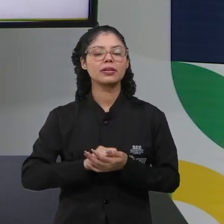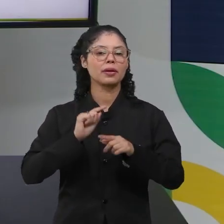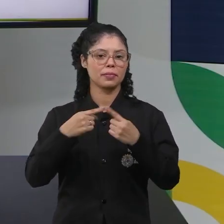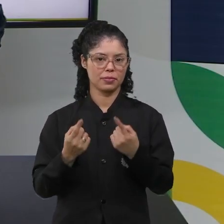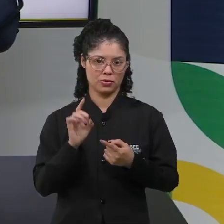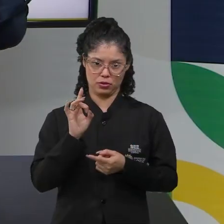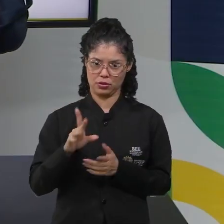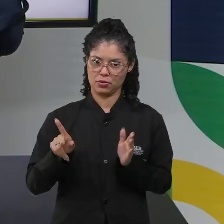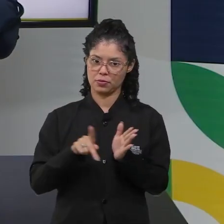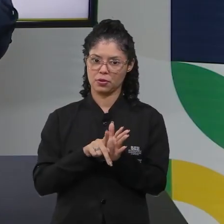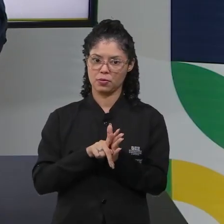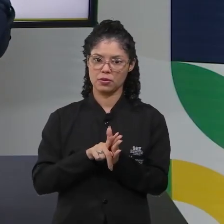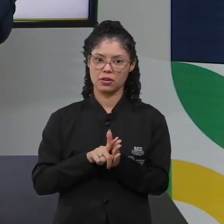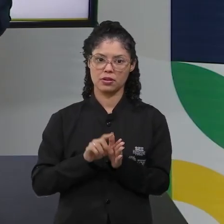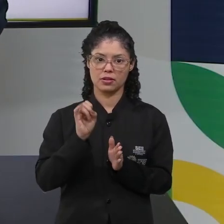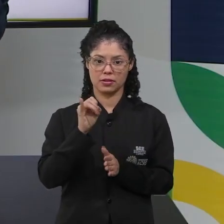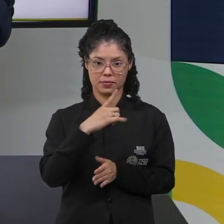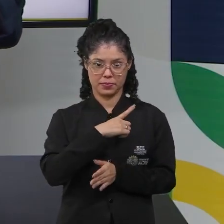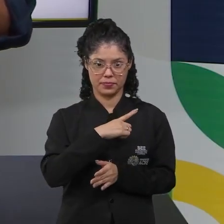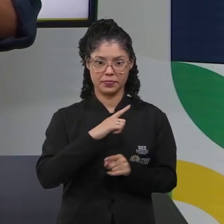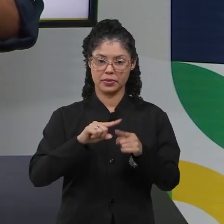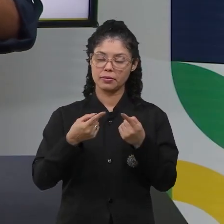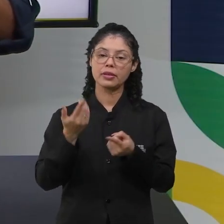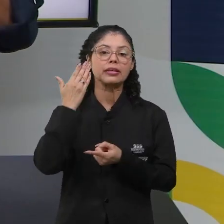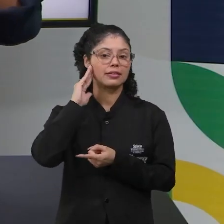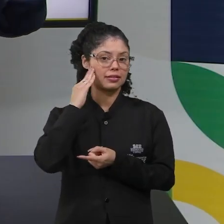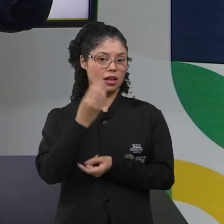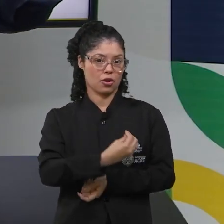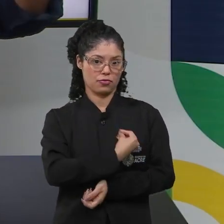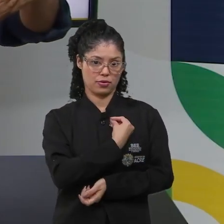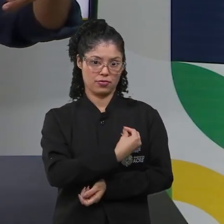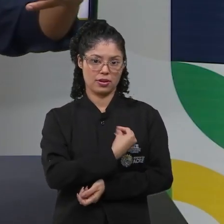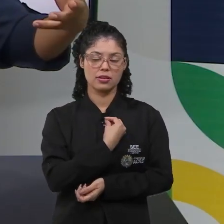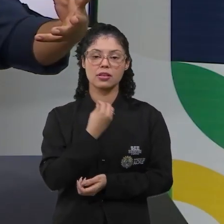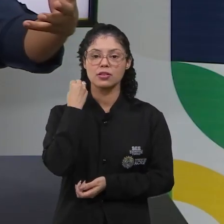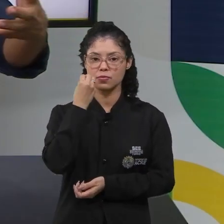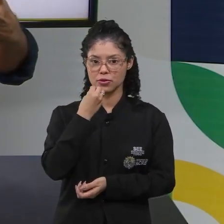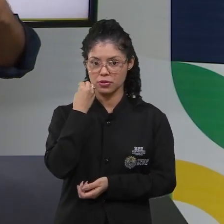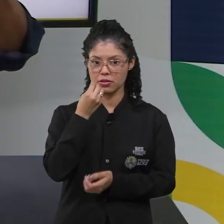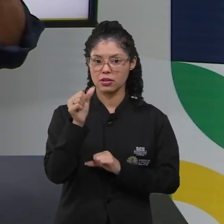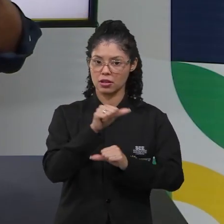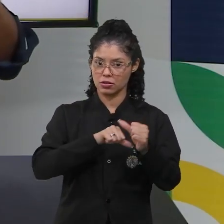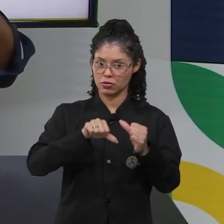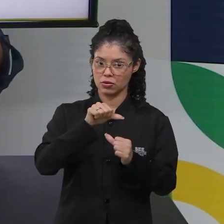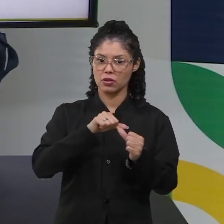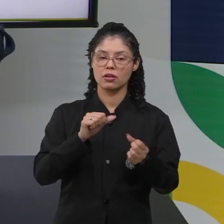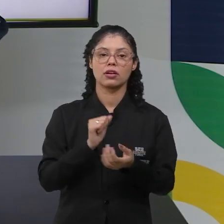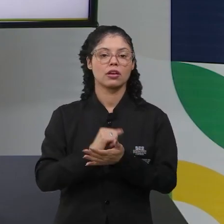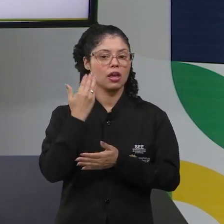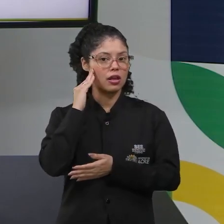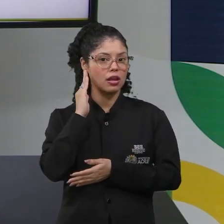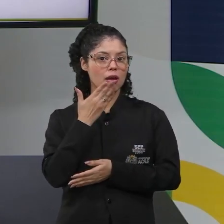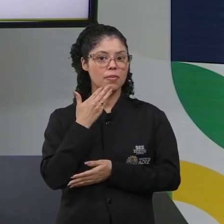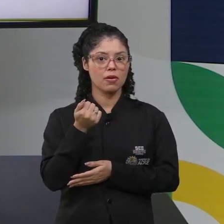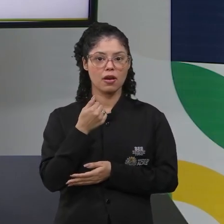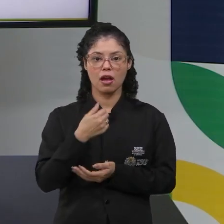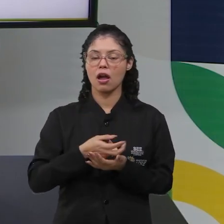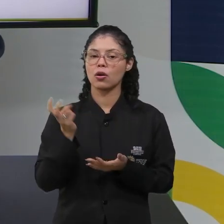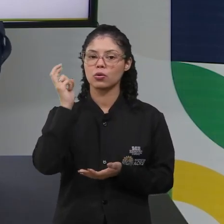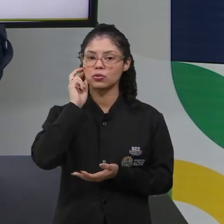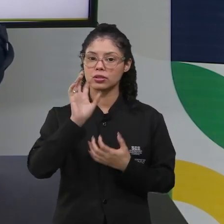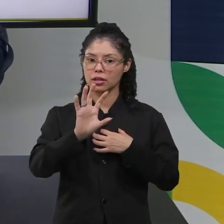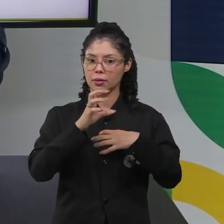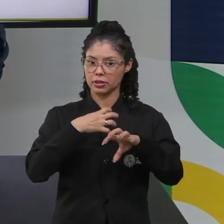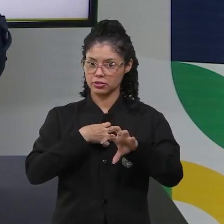apenas em si que se almeja. É compreender a vivência, as experiências, as trocas e entender a cultura. A